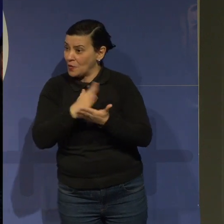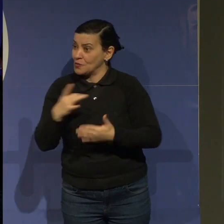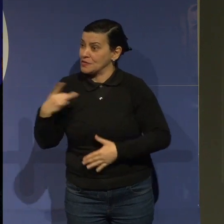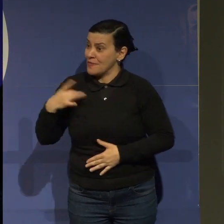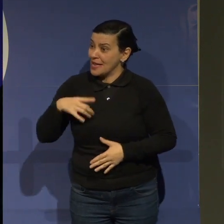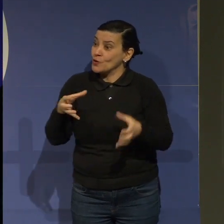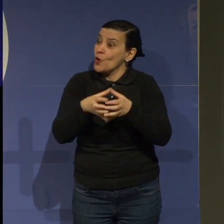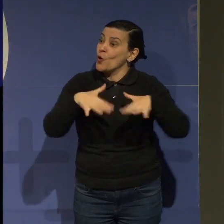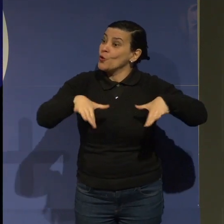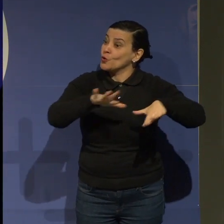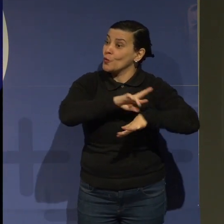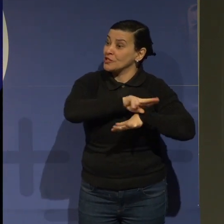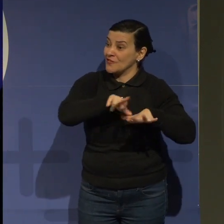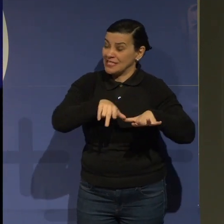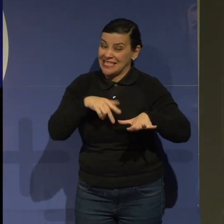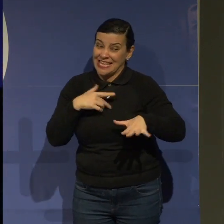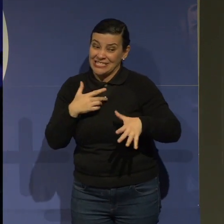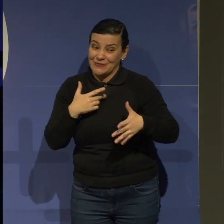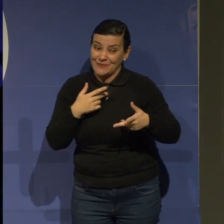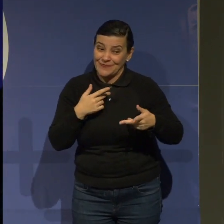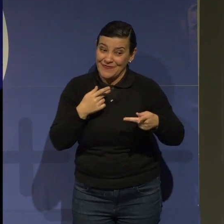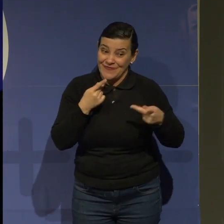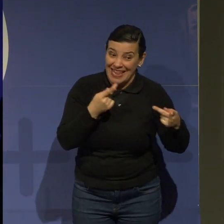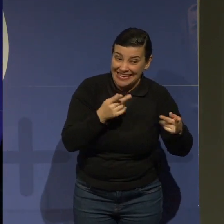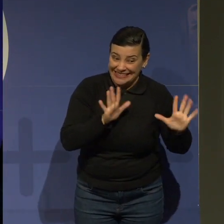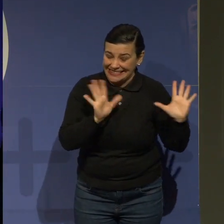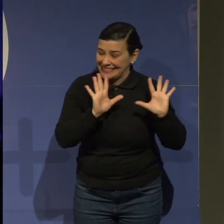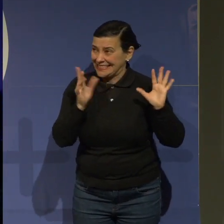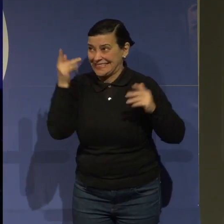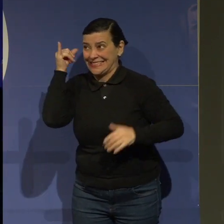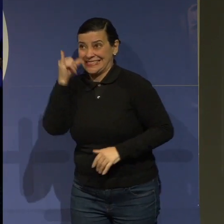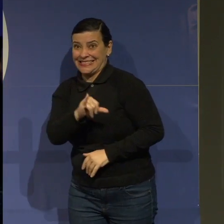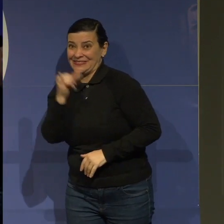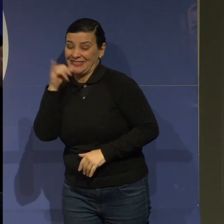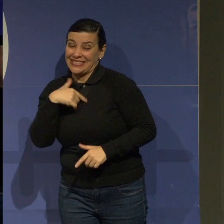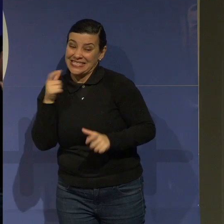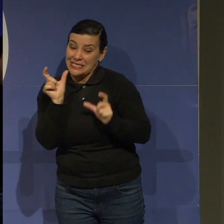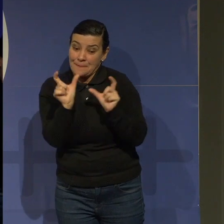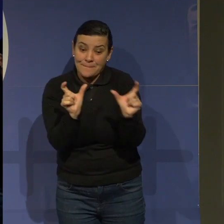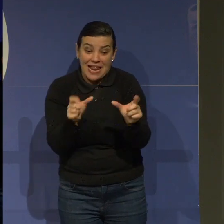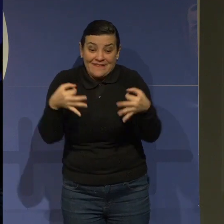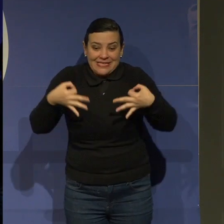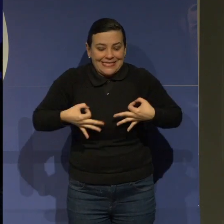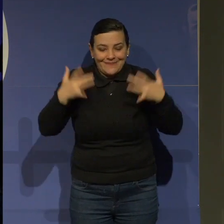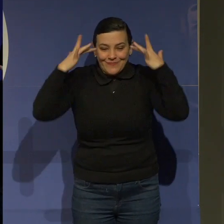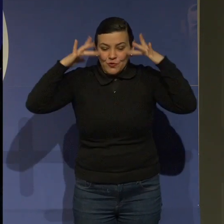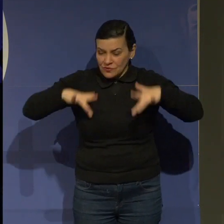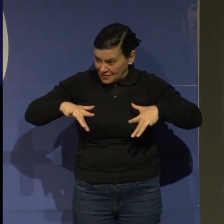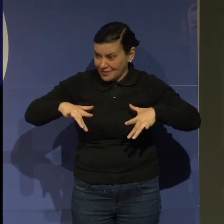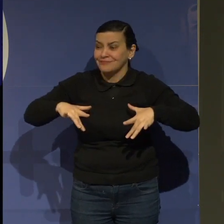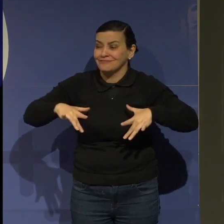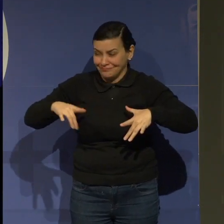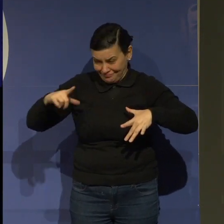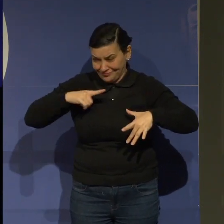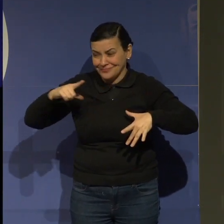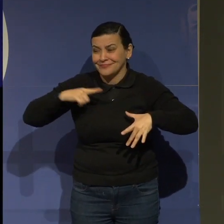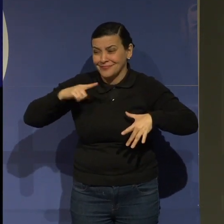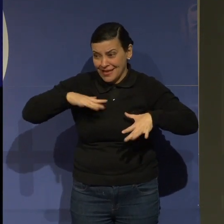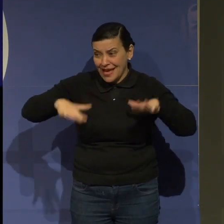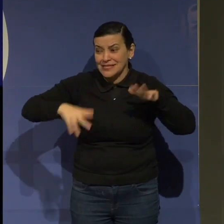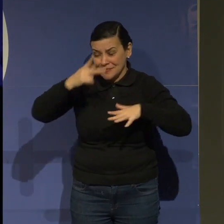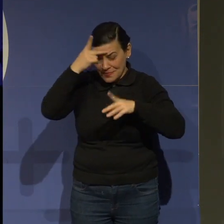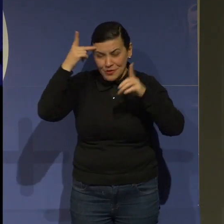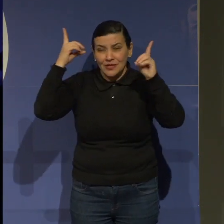diversidade, com medo de usar uma linguagem inadequada, de estar desrespeitando. Isso é muito forte com pessoa com